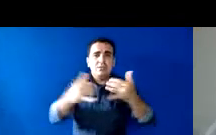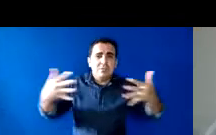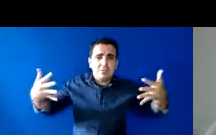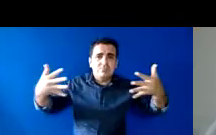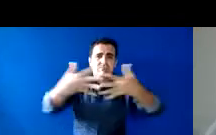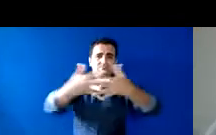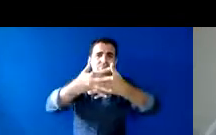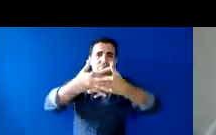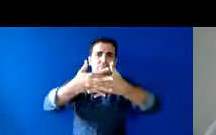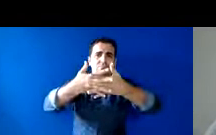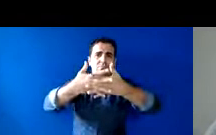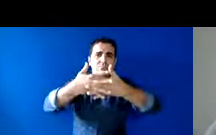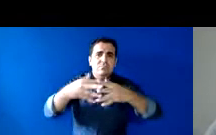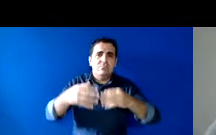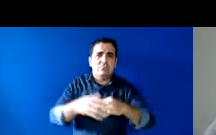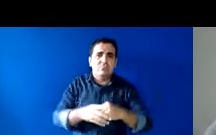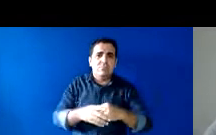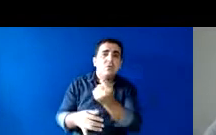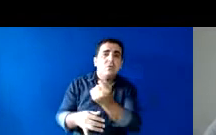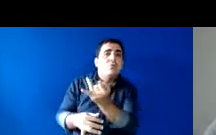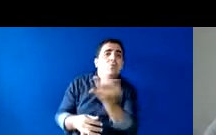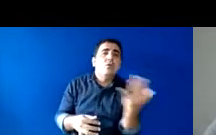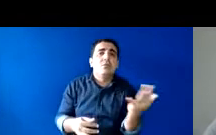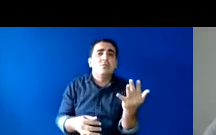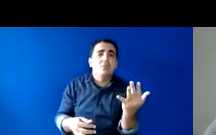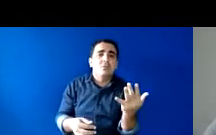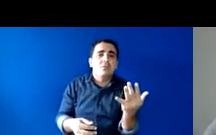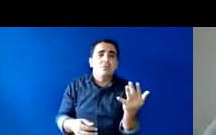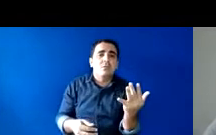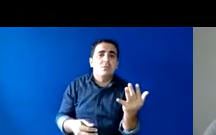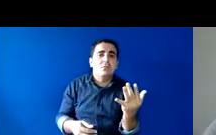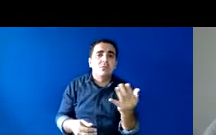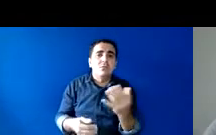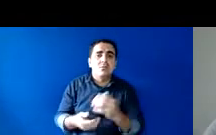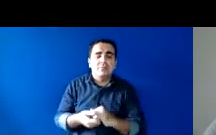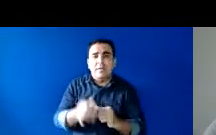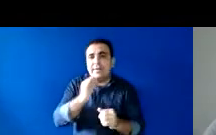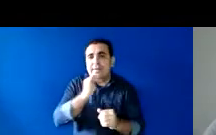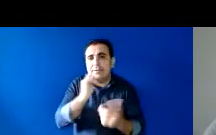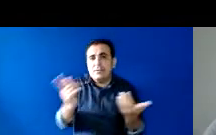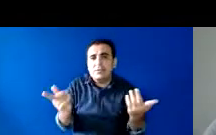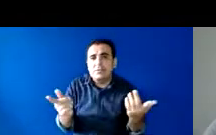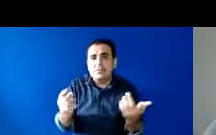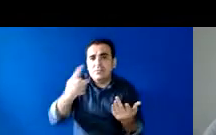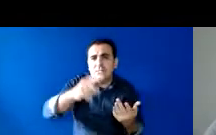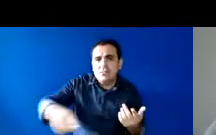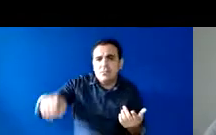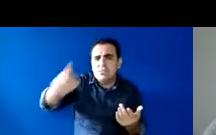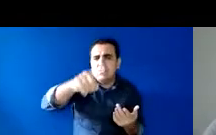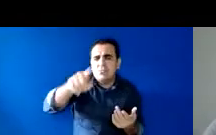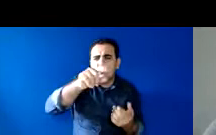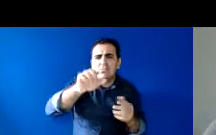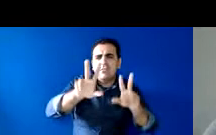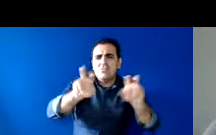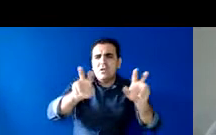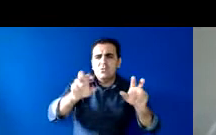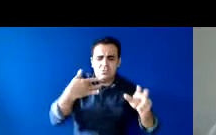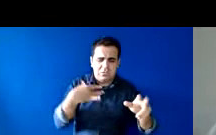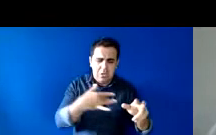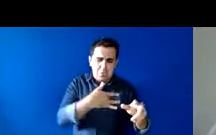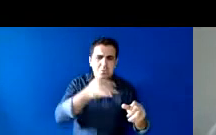né? Muitas vezes, quando fazemos um curso de especialização em saúde materna, nós